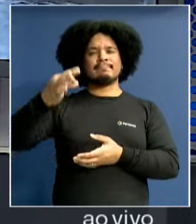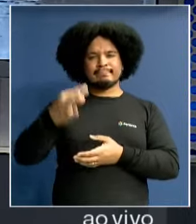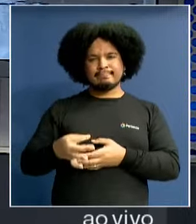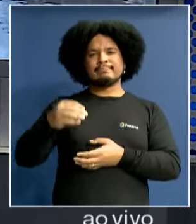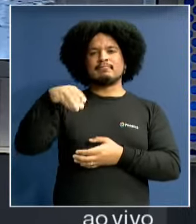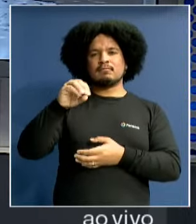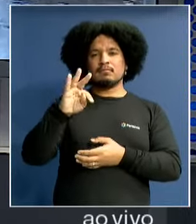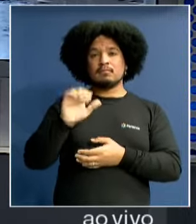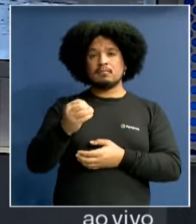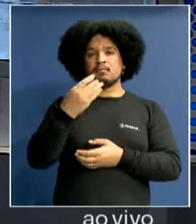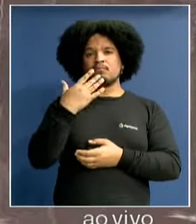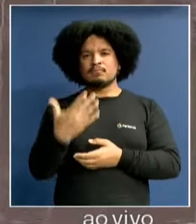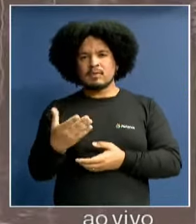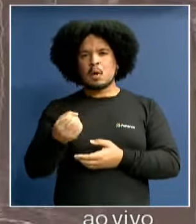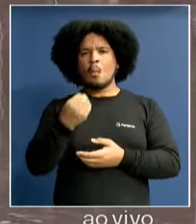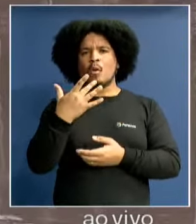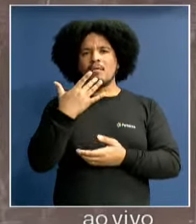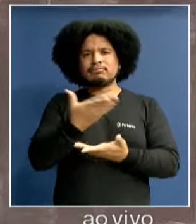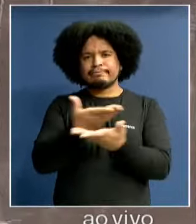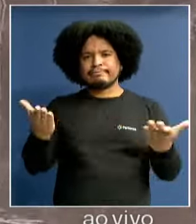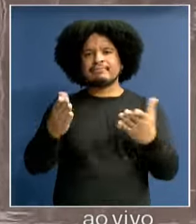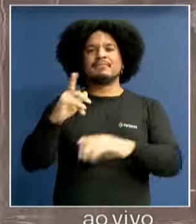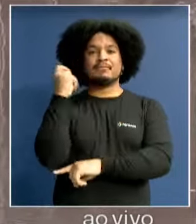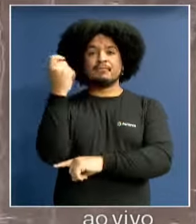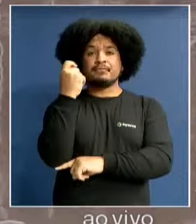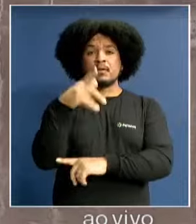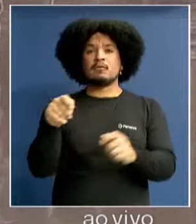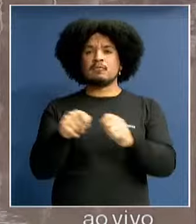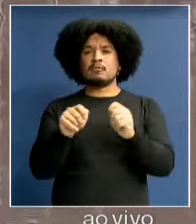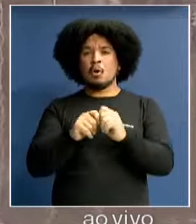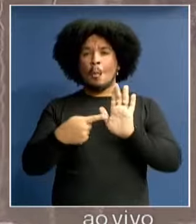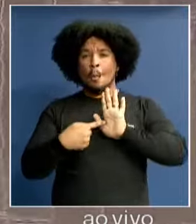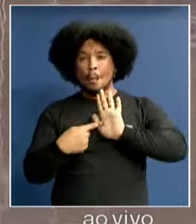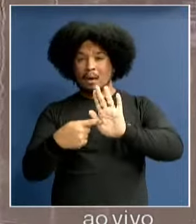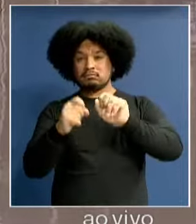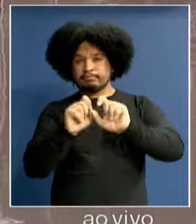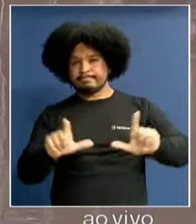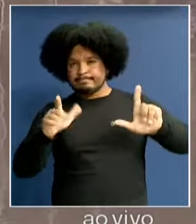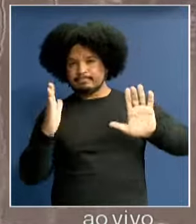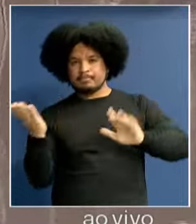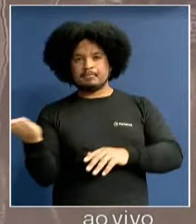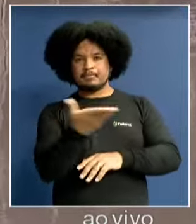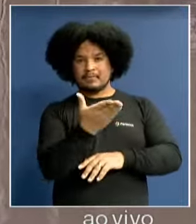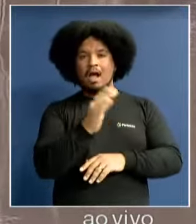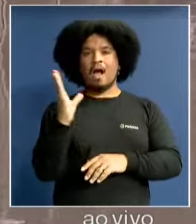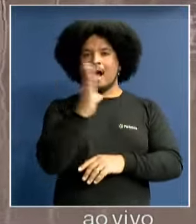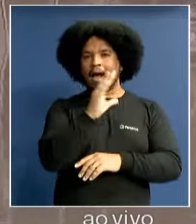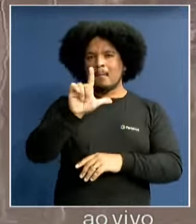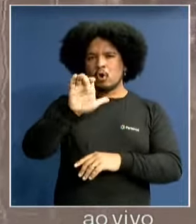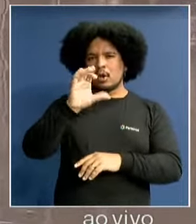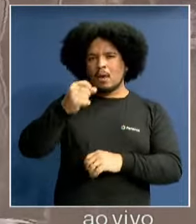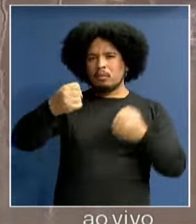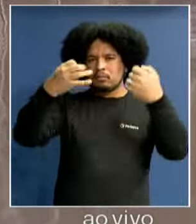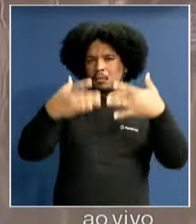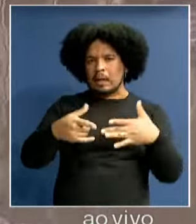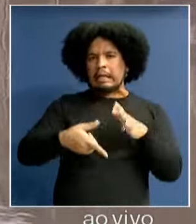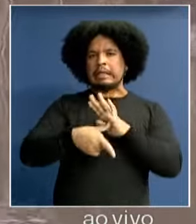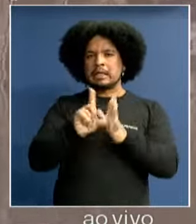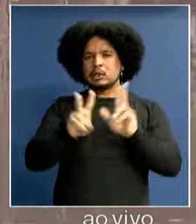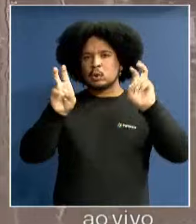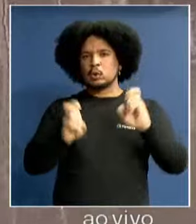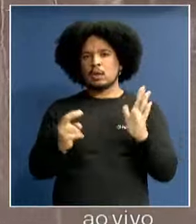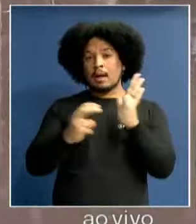Exatamente, Mota. Boa tarde para ti, boa tarde, Rio Grande. Deixa eu te fazer um contraste rapidamente aqui, Mota. O Leonardo Sonda falava agora da agência da Caixa